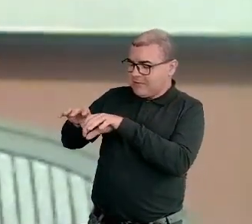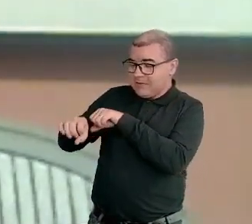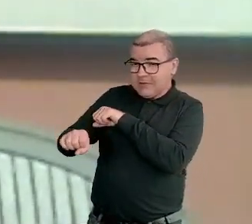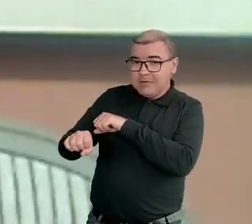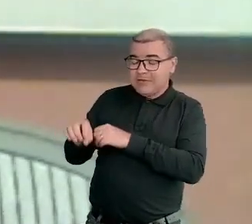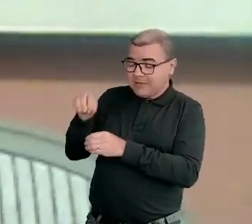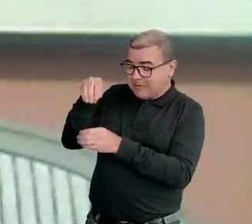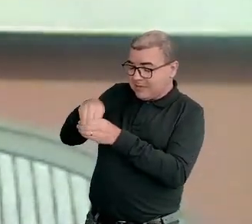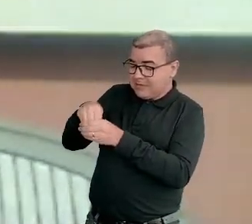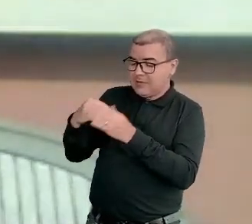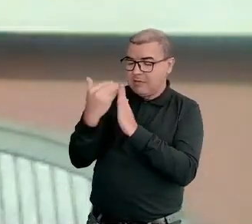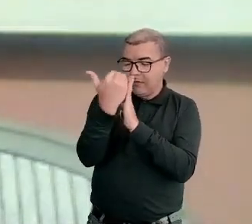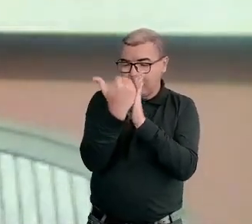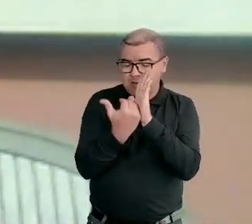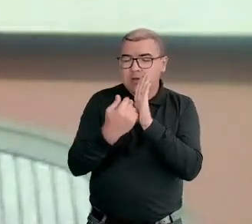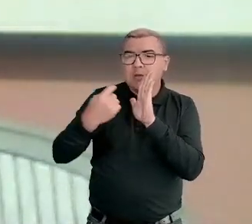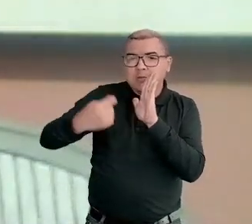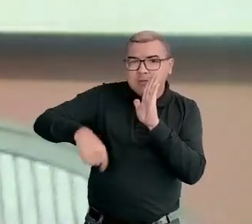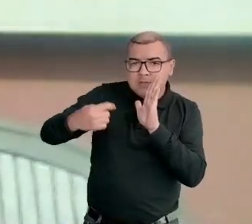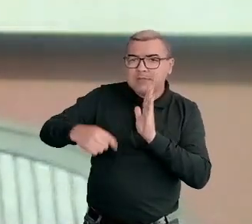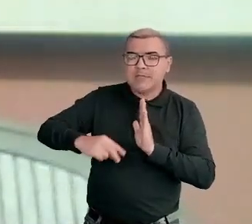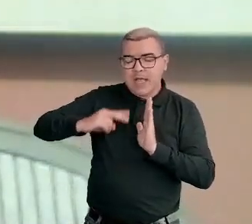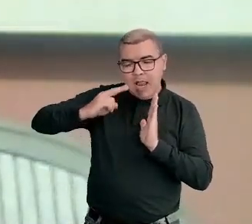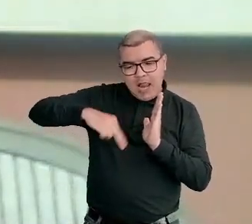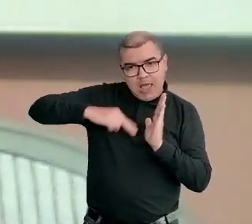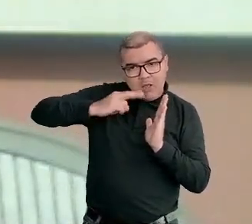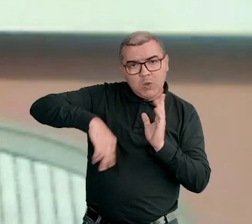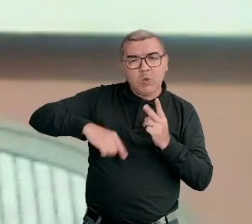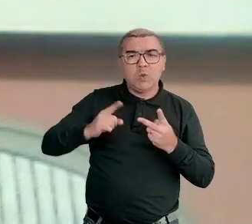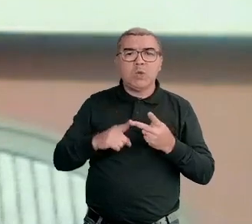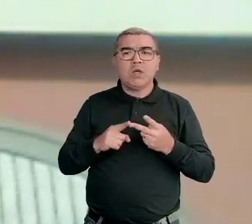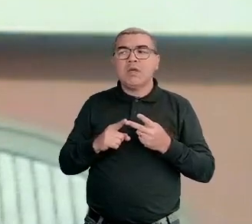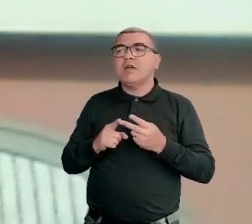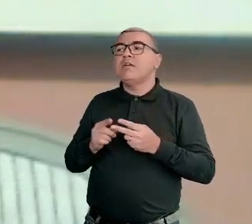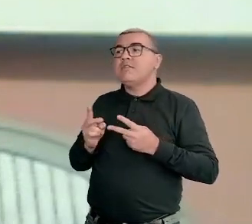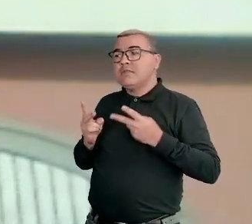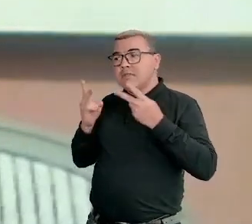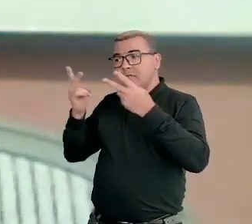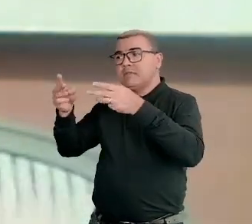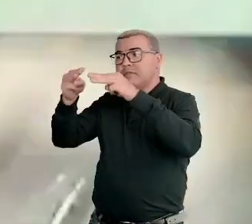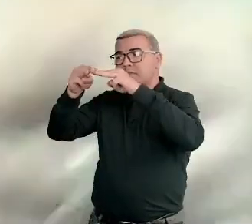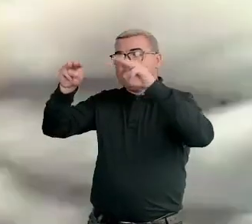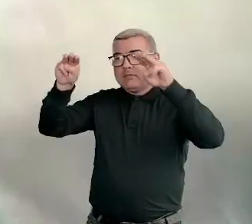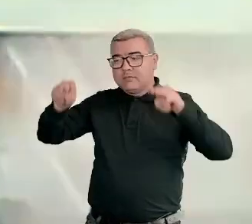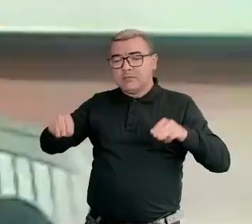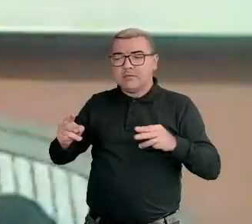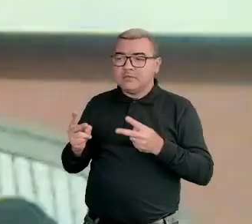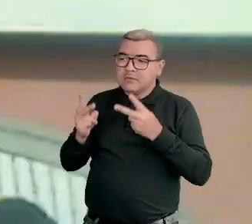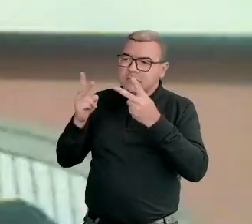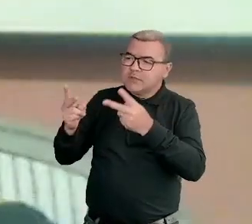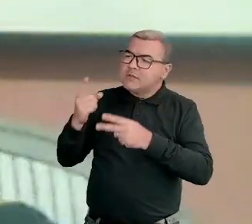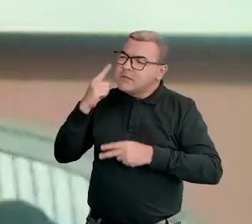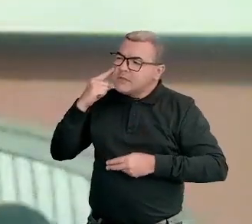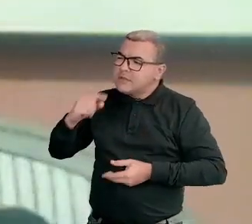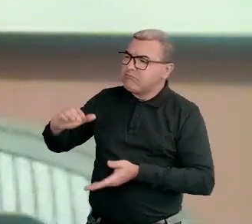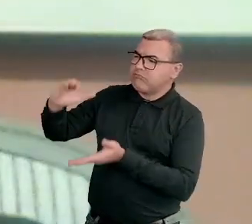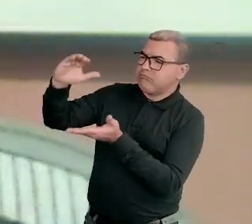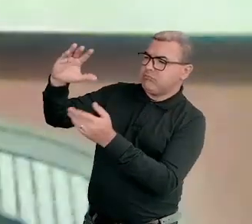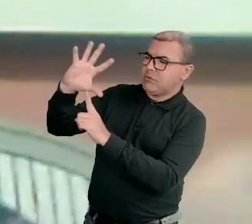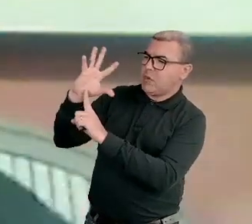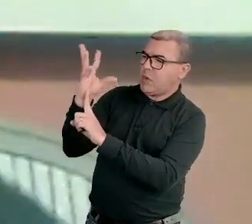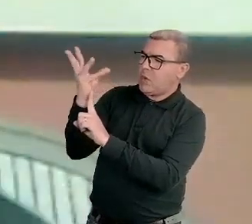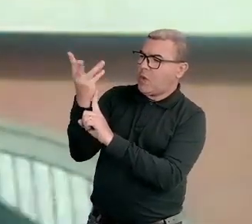colocar curricularmente leituras, visitas a museu. Quando você vê uma obra de